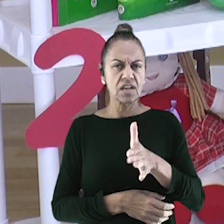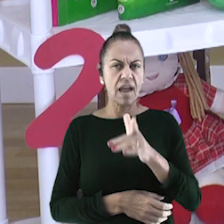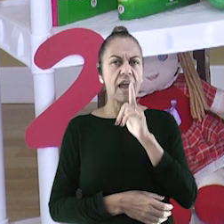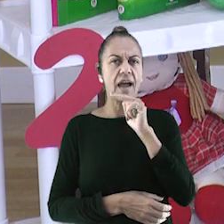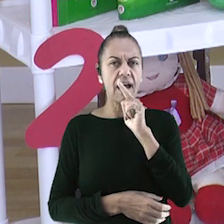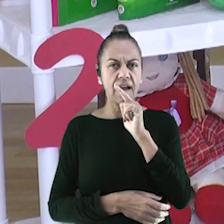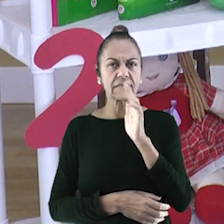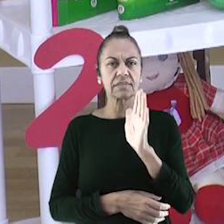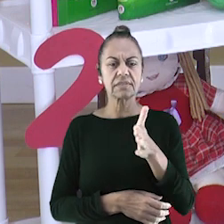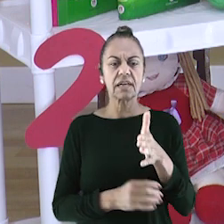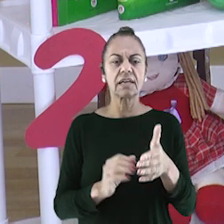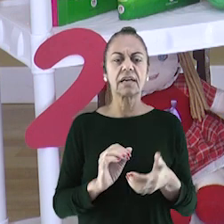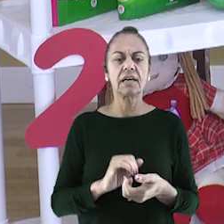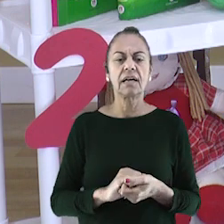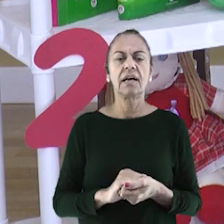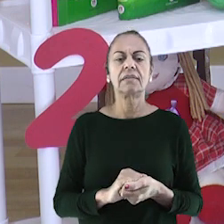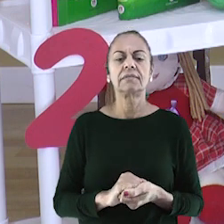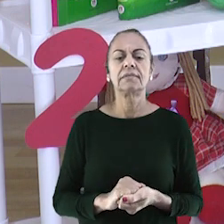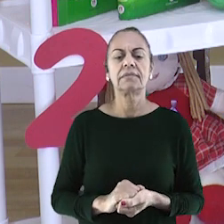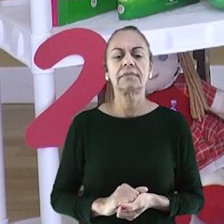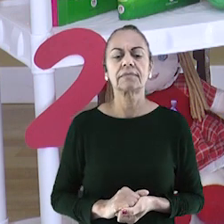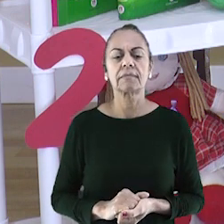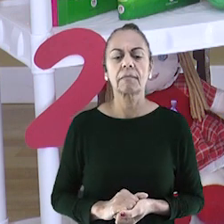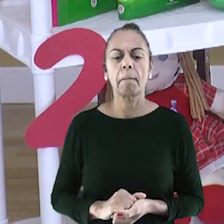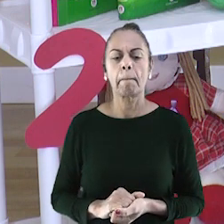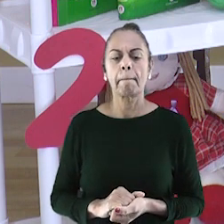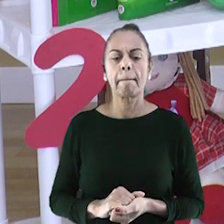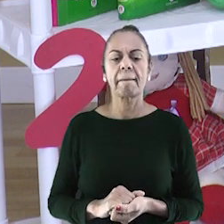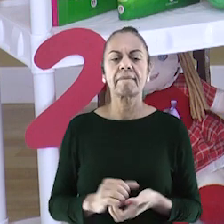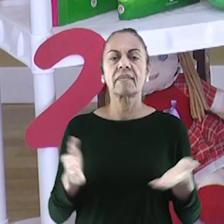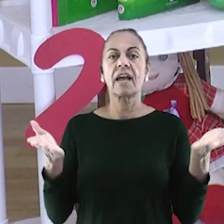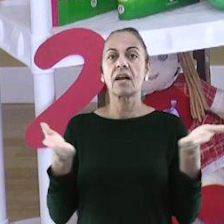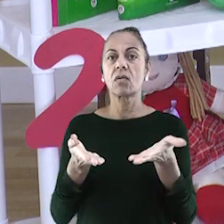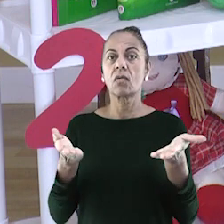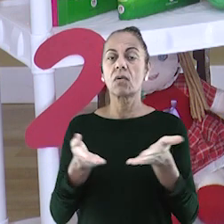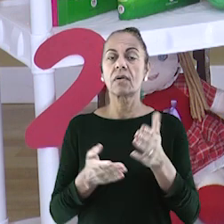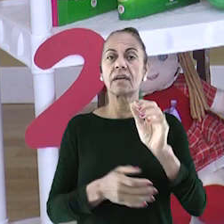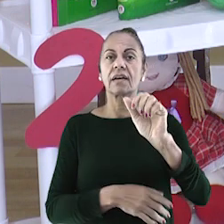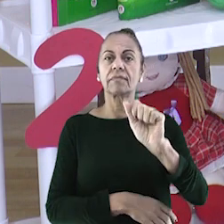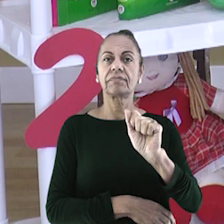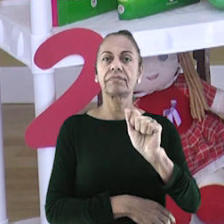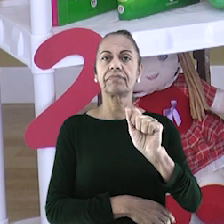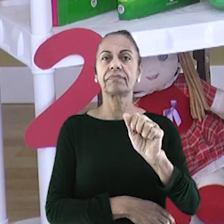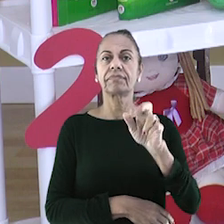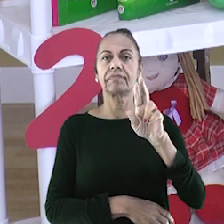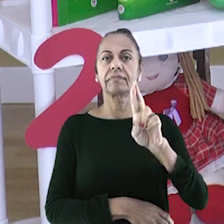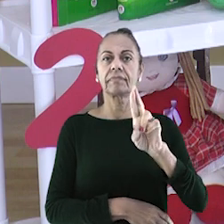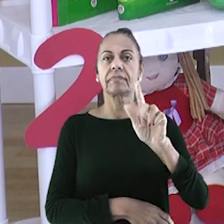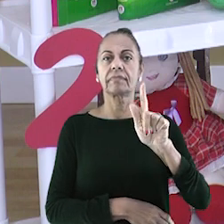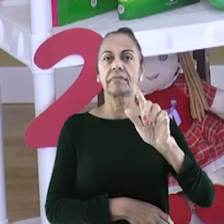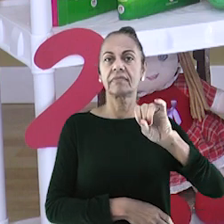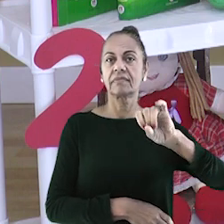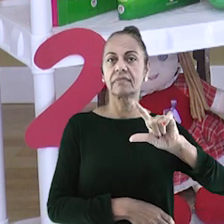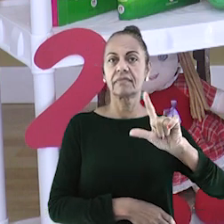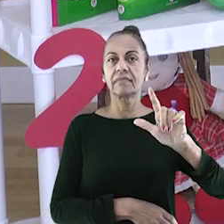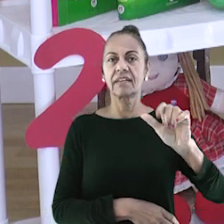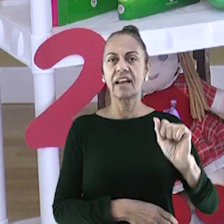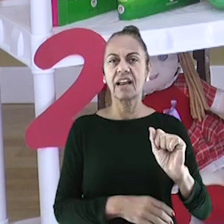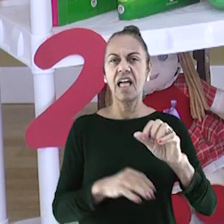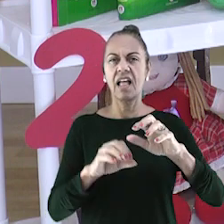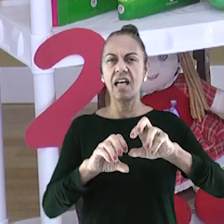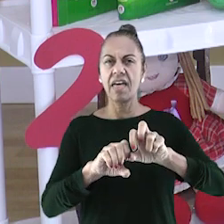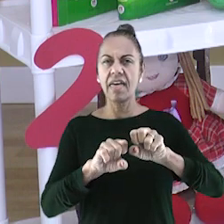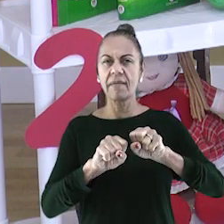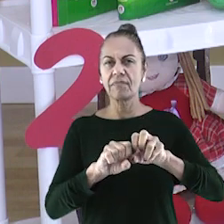segundo experimento. Nós já experimentamos a água, não é? Então agora vamos experimentar a